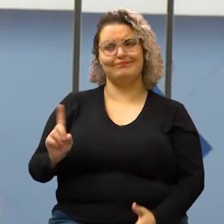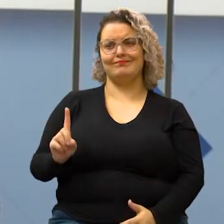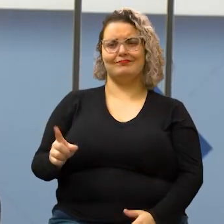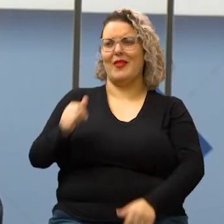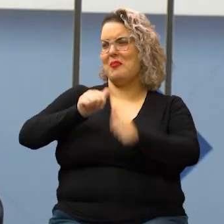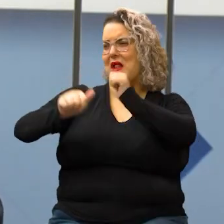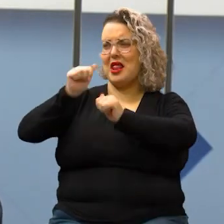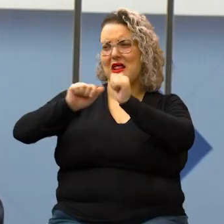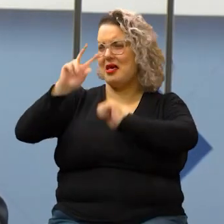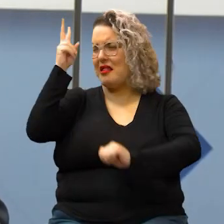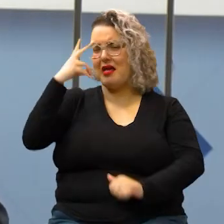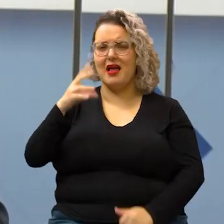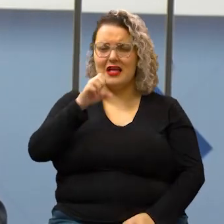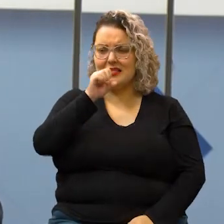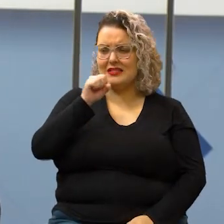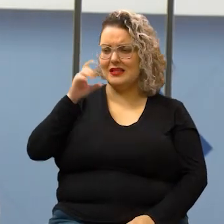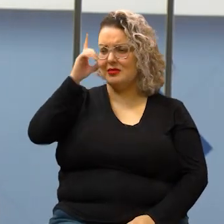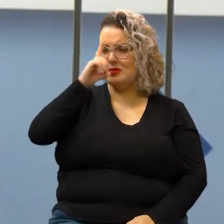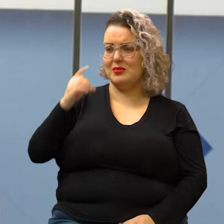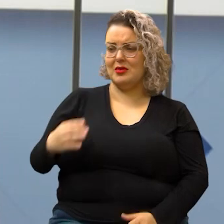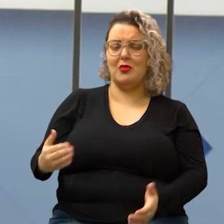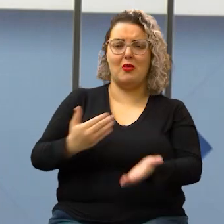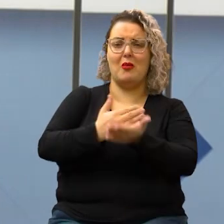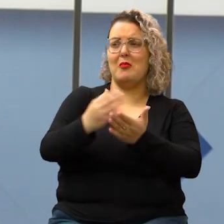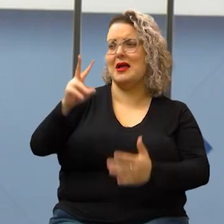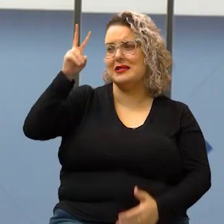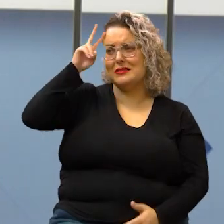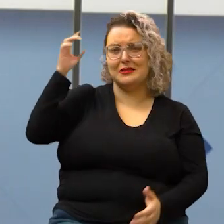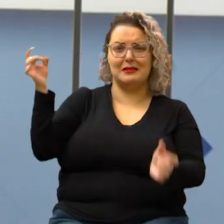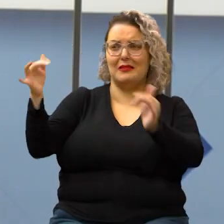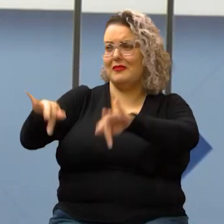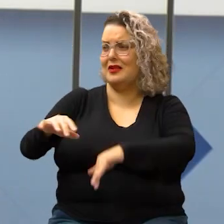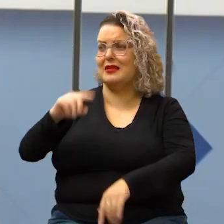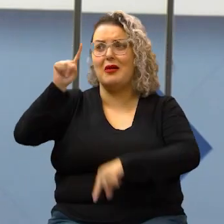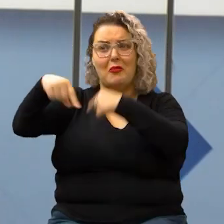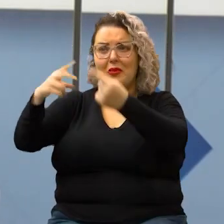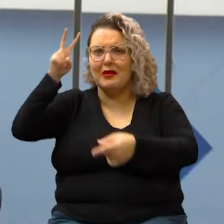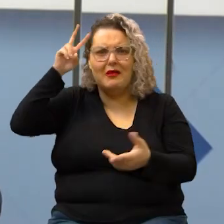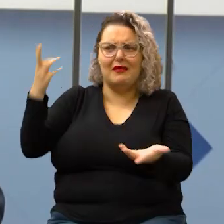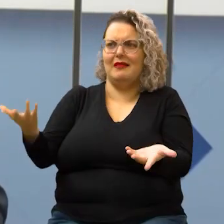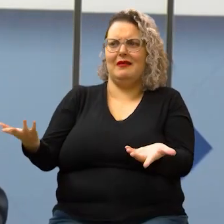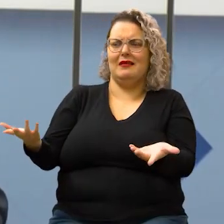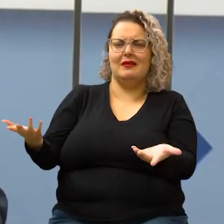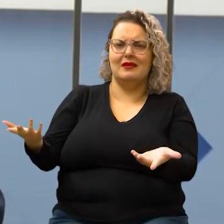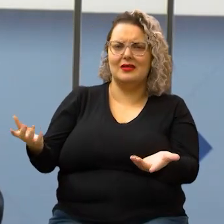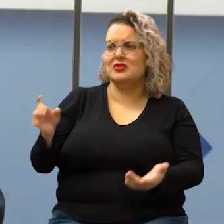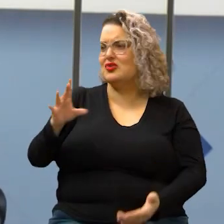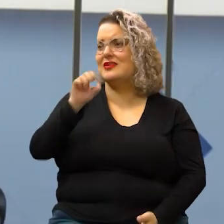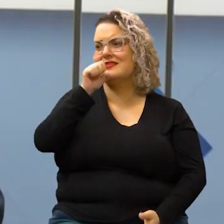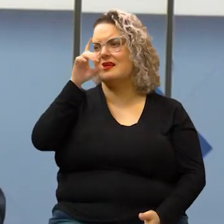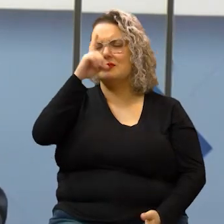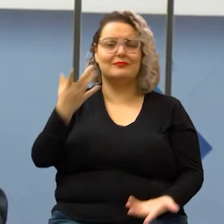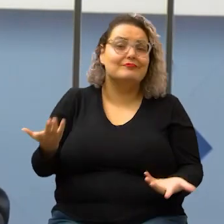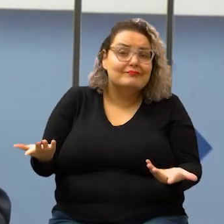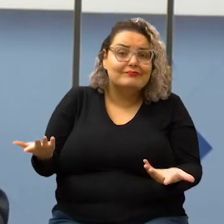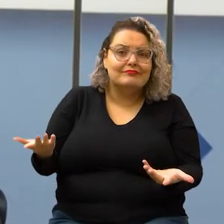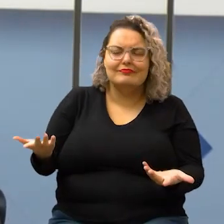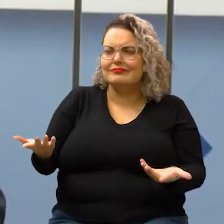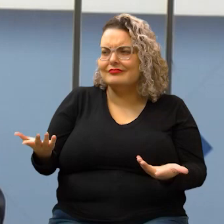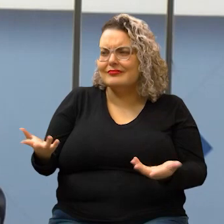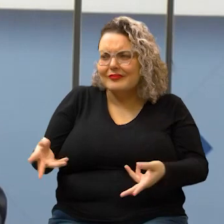todos os dias. Final de semana começa na segunda, termina na outra segunda. Sim. Não tem mais essa de só final de semana. Então,